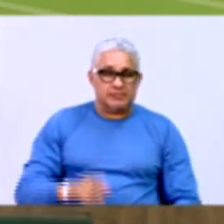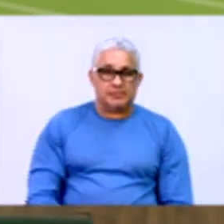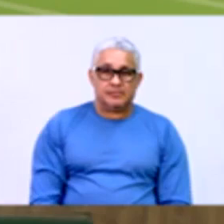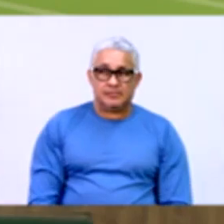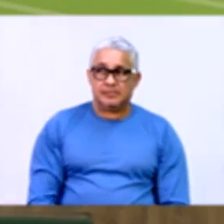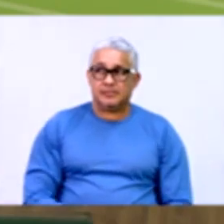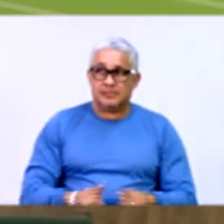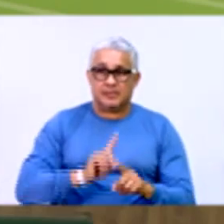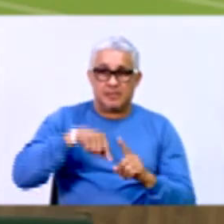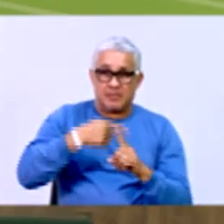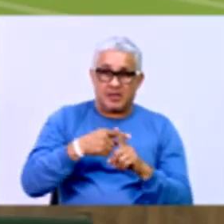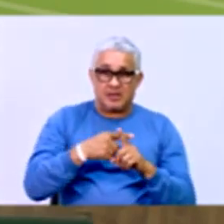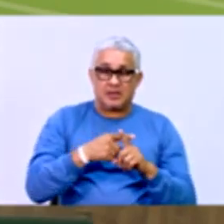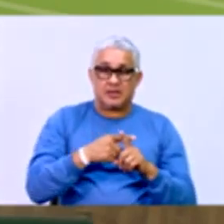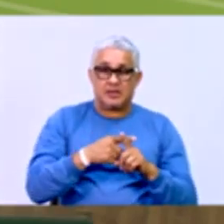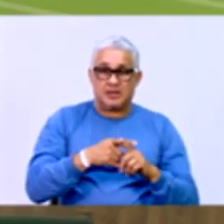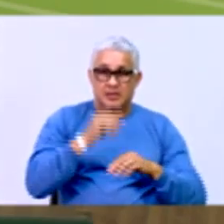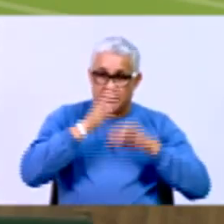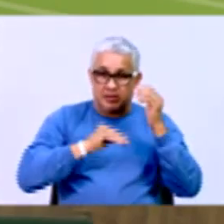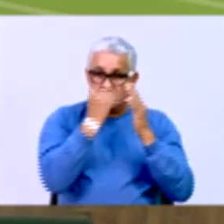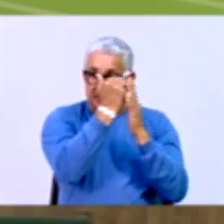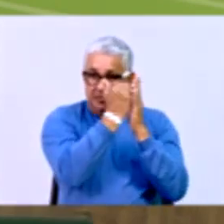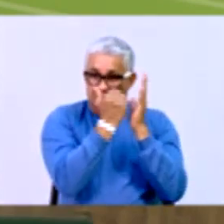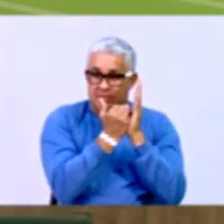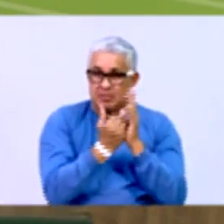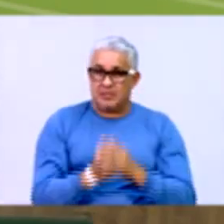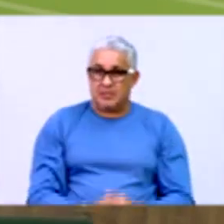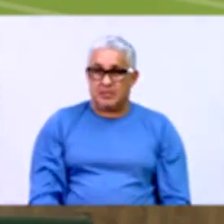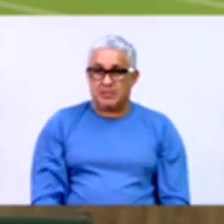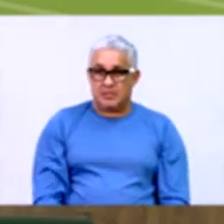Até mais que um programador, para falar a verdade.